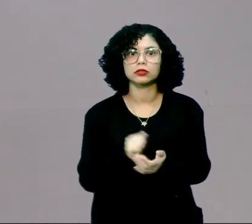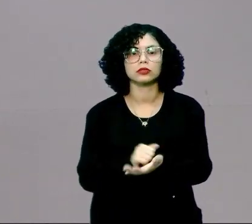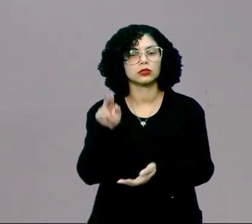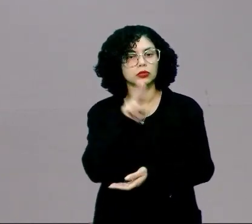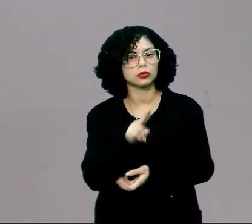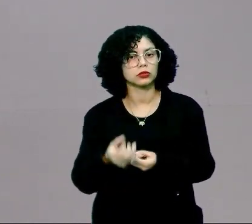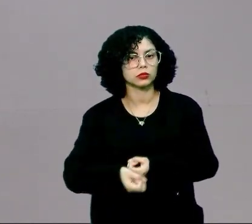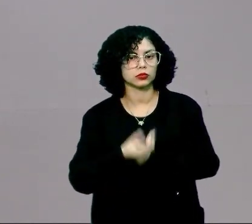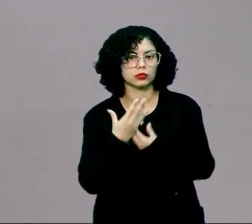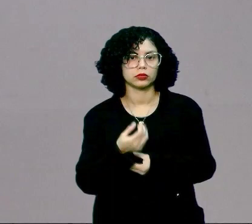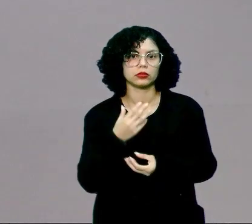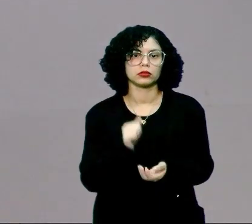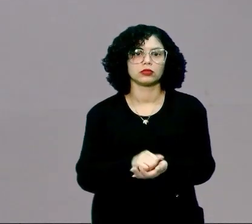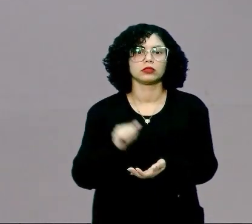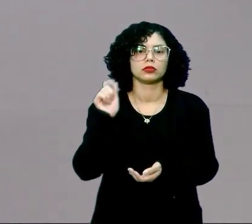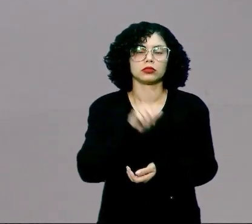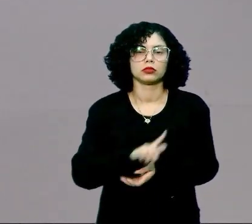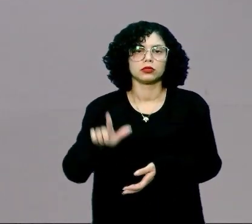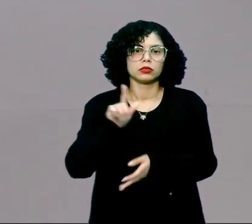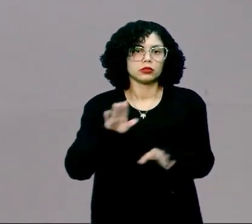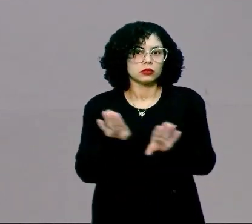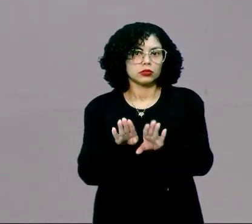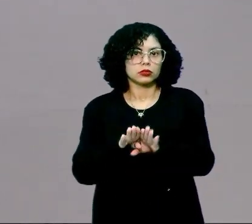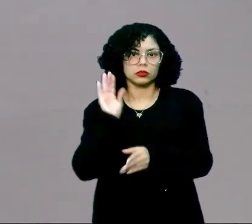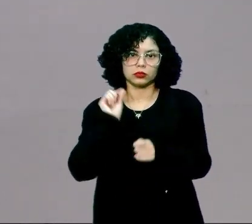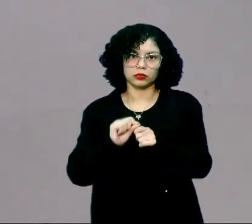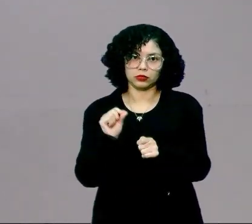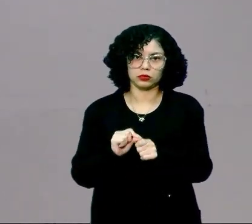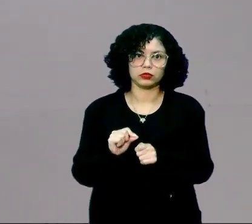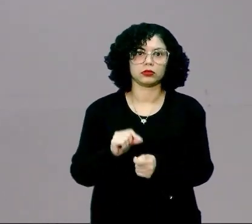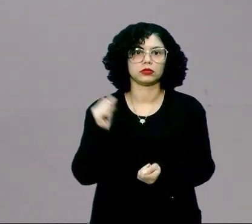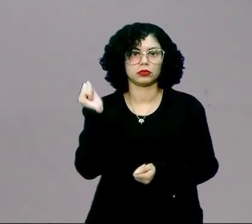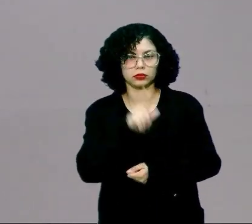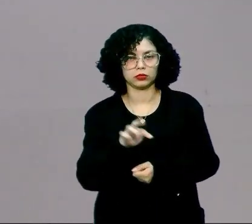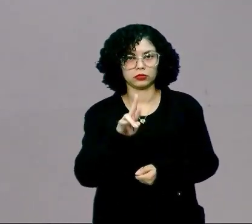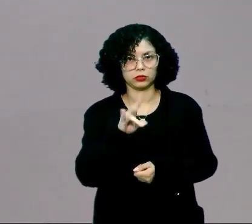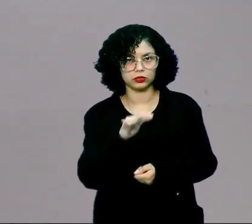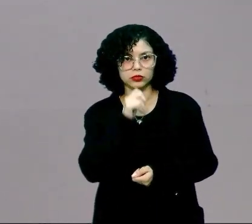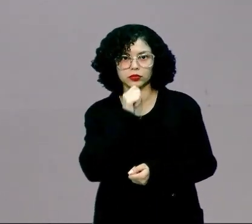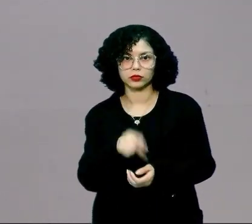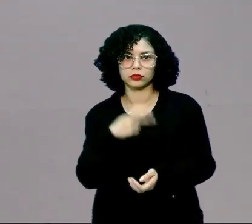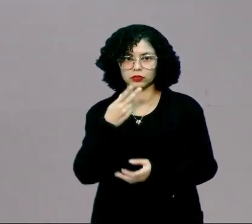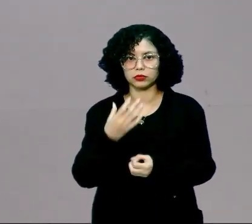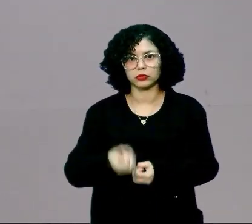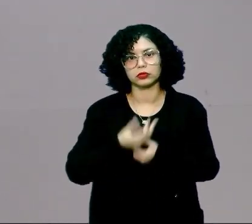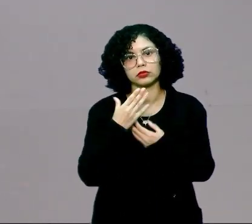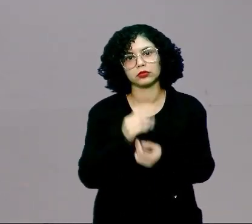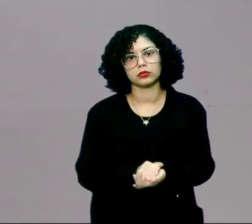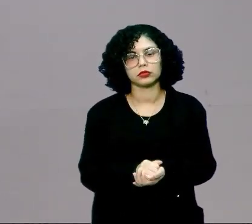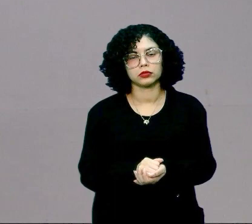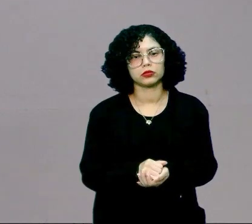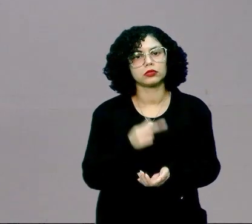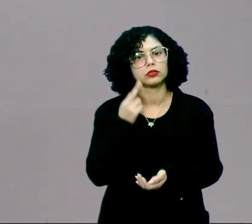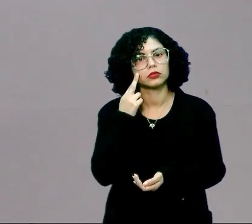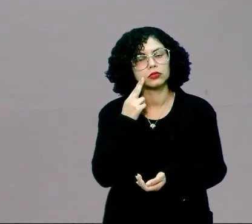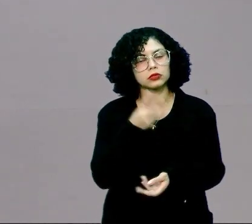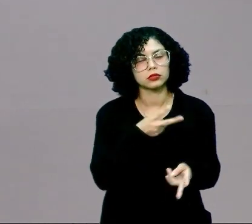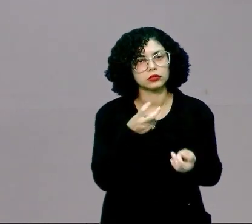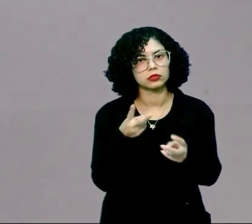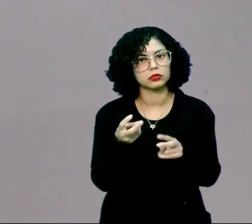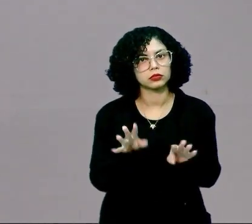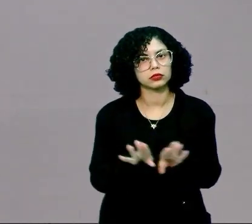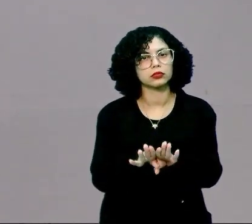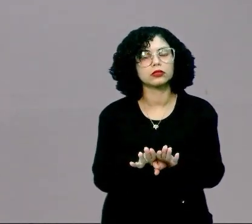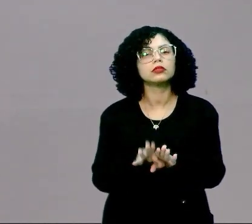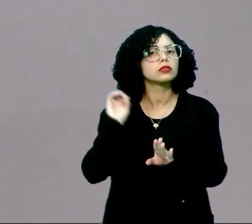o poema para a literatura, para falar do fazer literário, o poema para falar de poema. Então, é muito comum que a gente observe